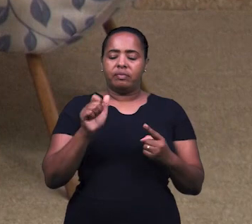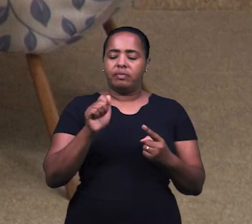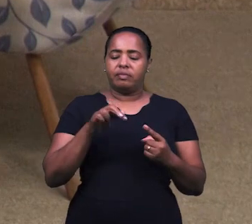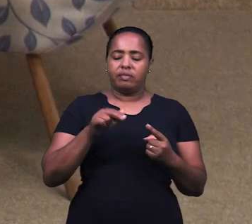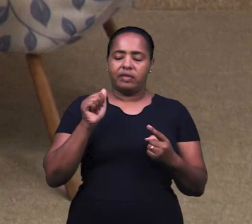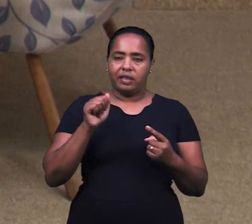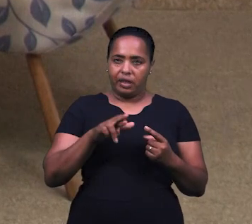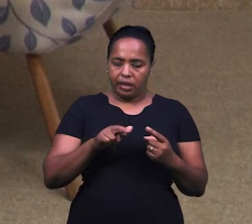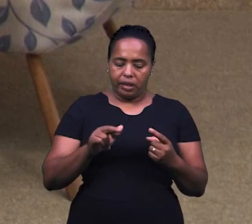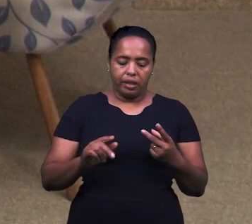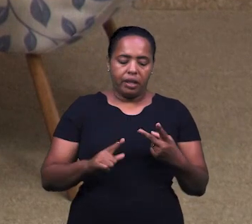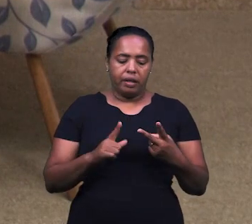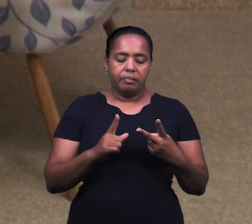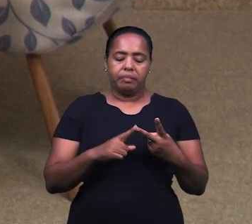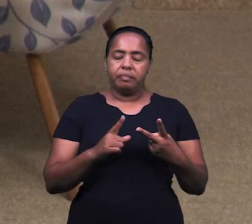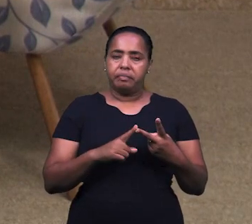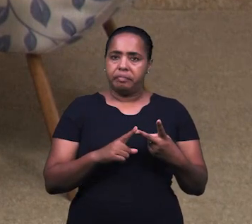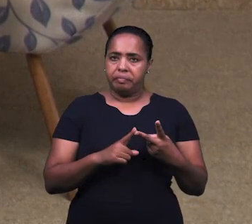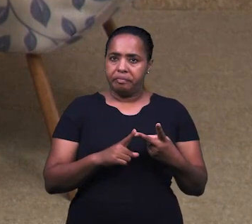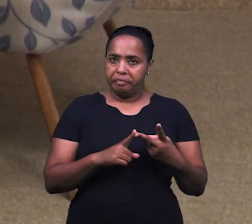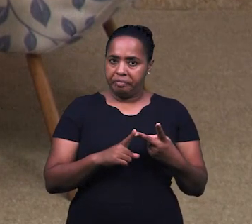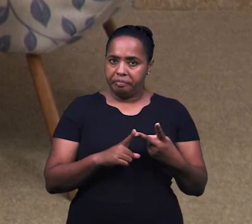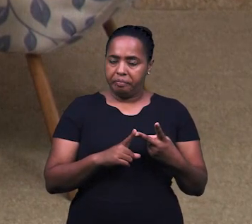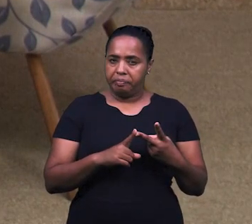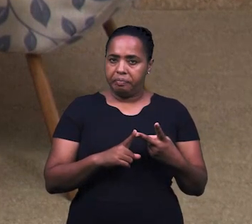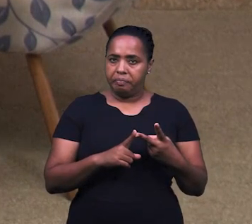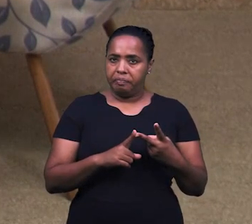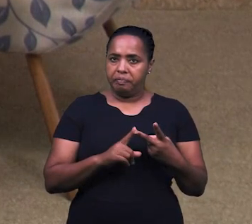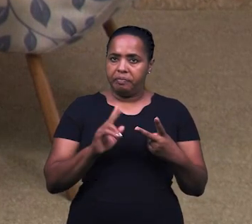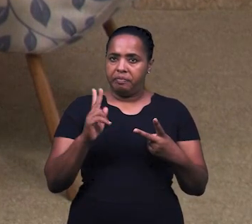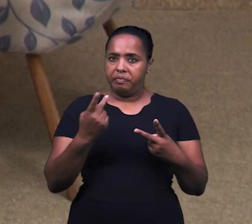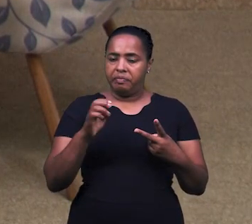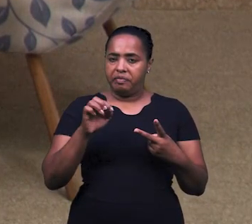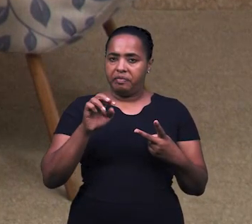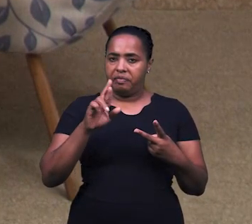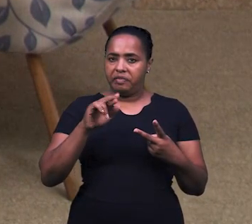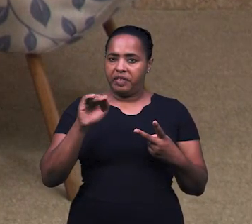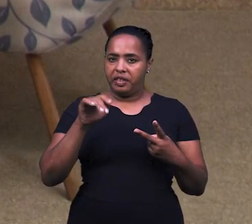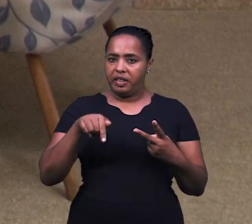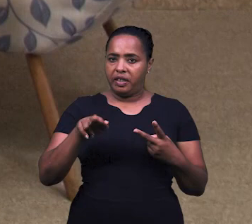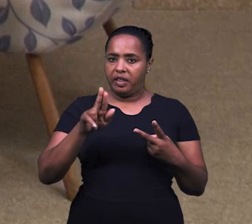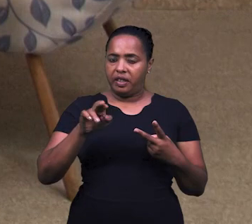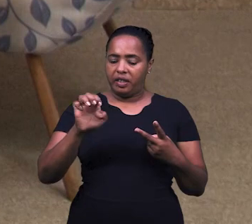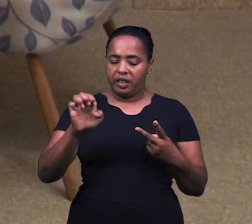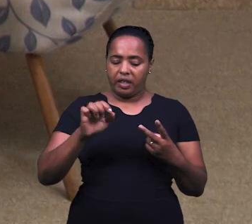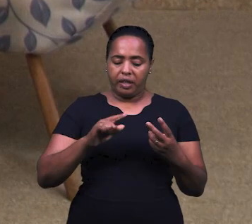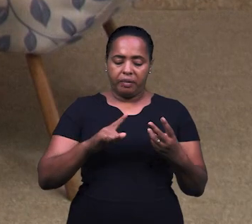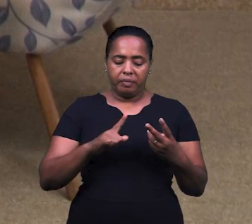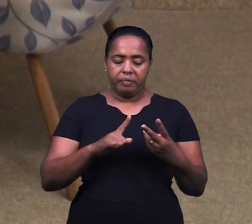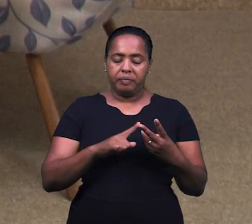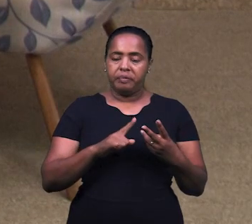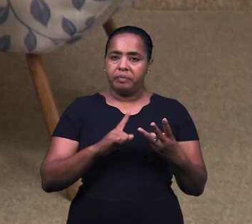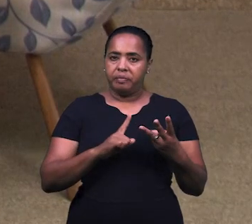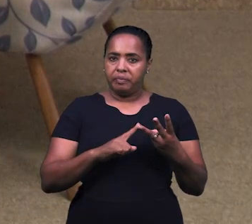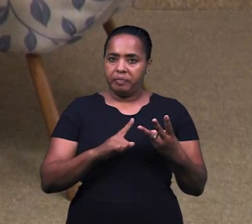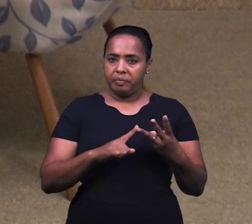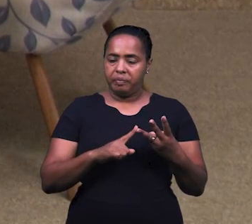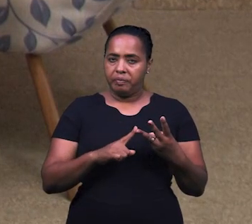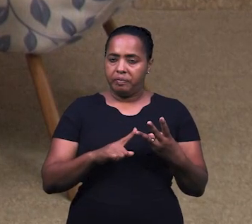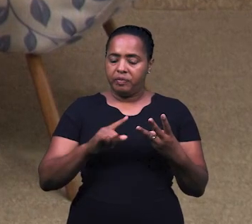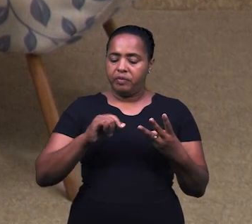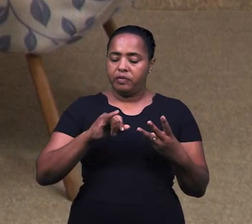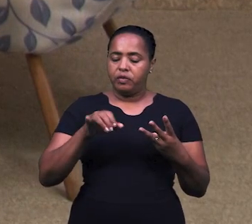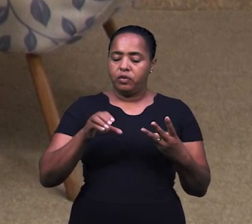Ana Rosa Medeiros, de Recife, Pernambuco. Temos a criança Henrico Serro, de São Pedro da Aldeia, Rio de Janeiro.